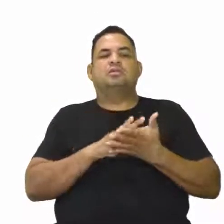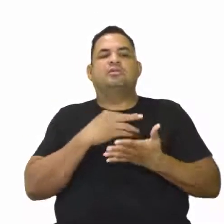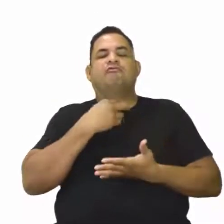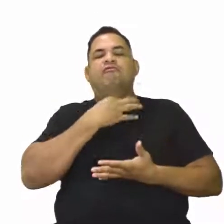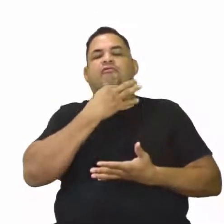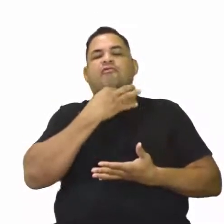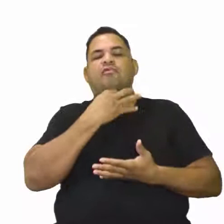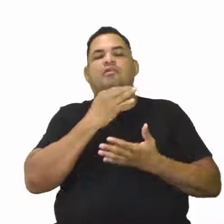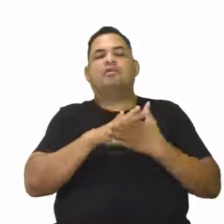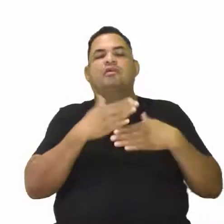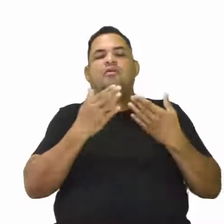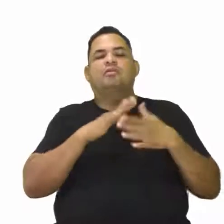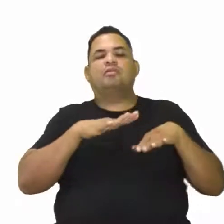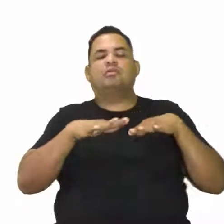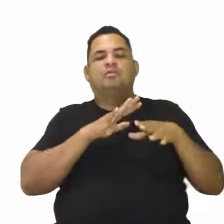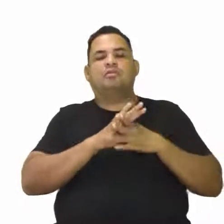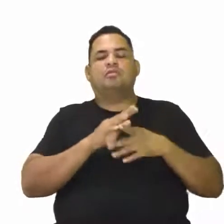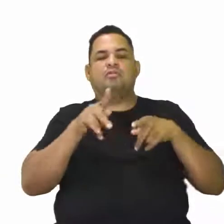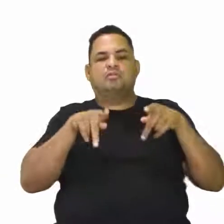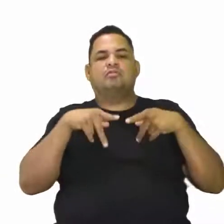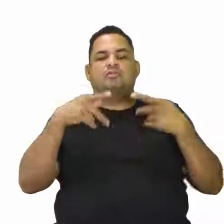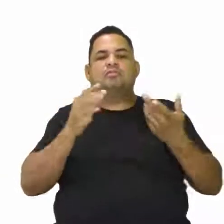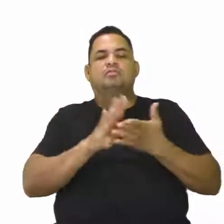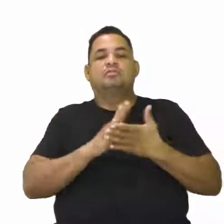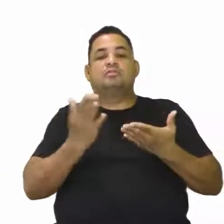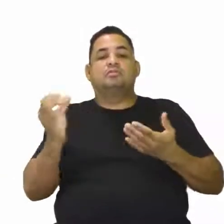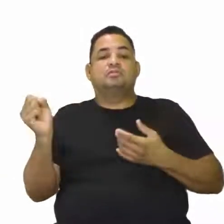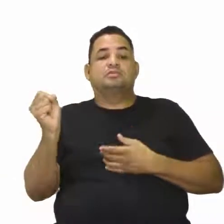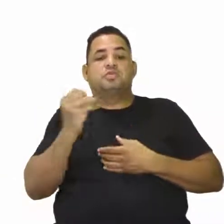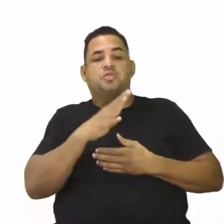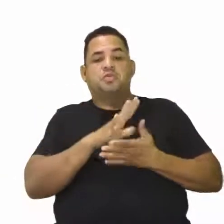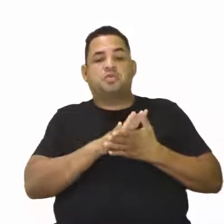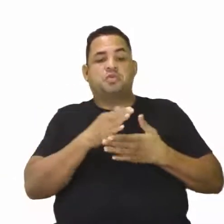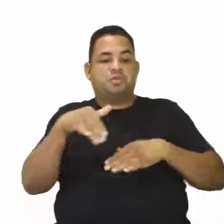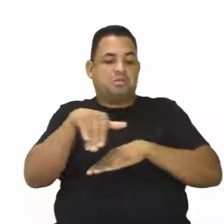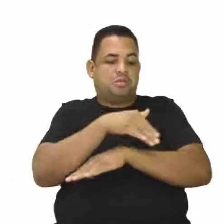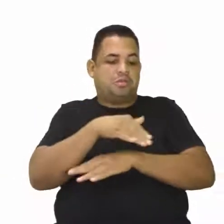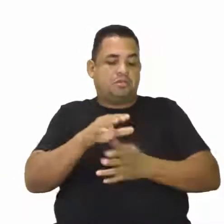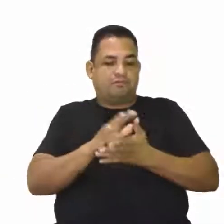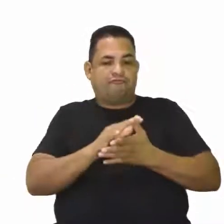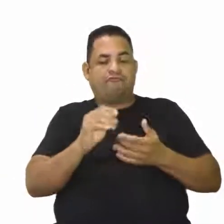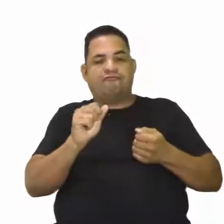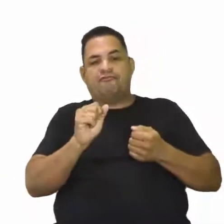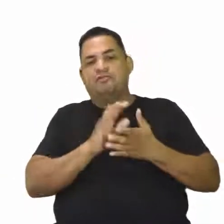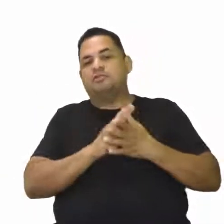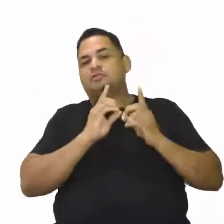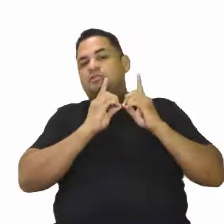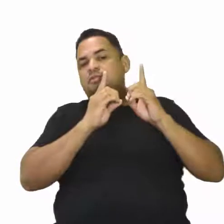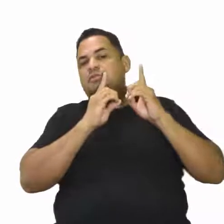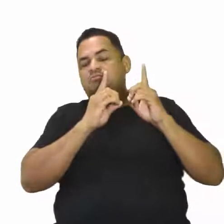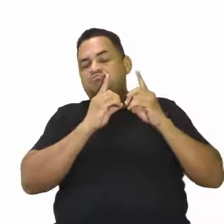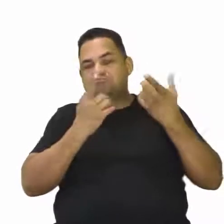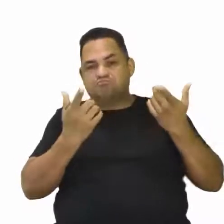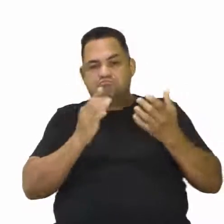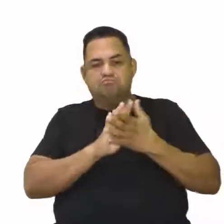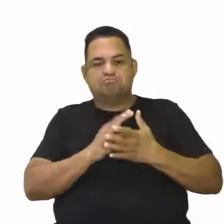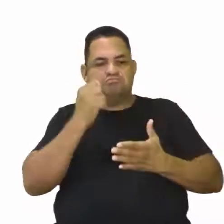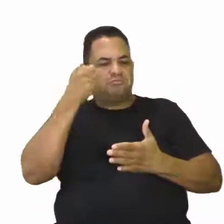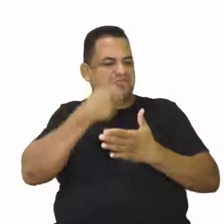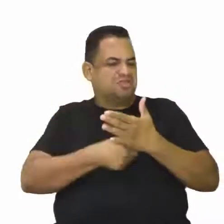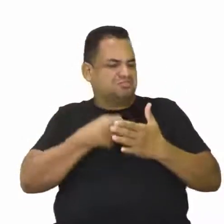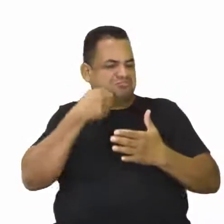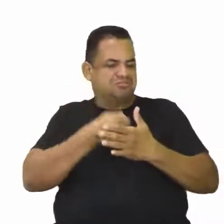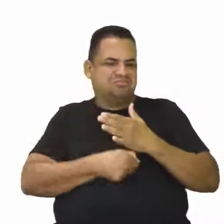movimento popular que levou os jovens para as ruas, para fazer as suas reivindicações, para lutar pelos